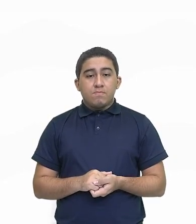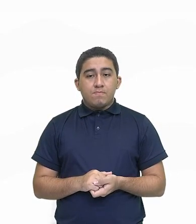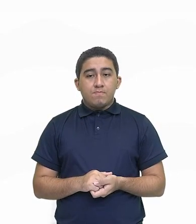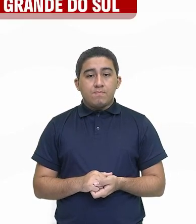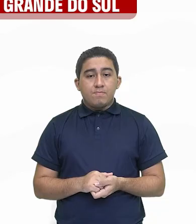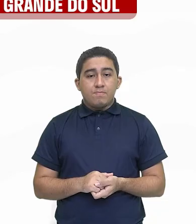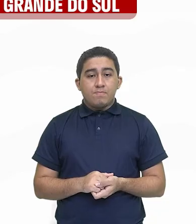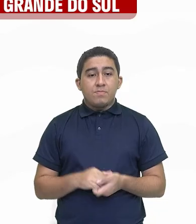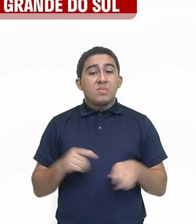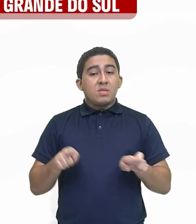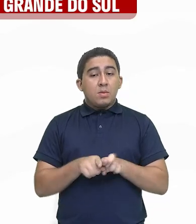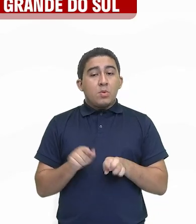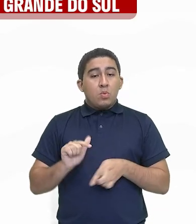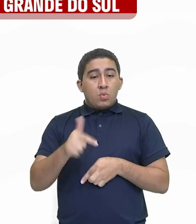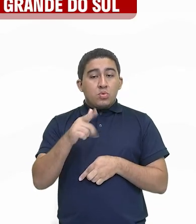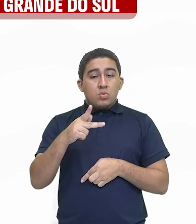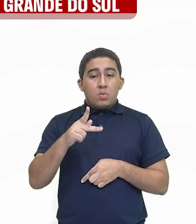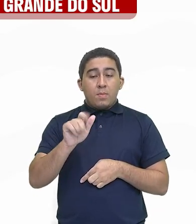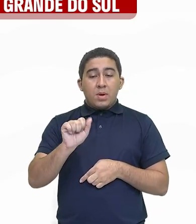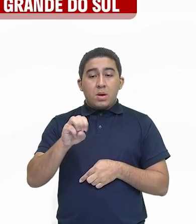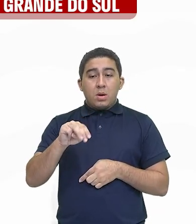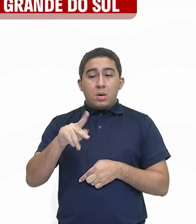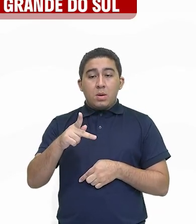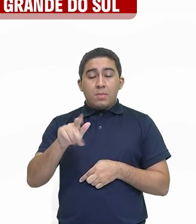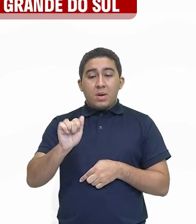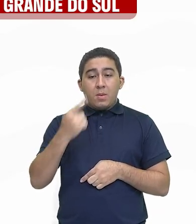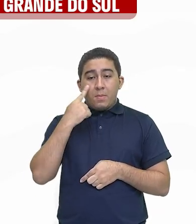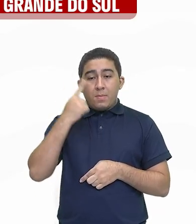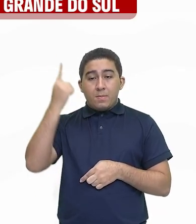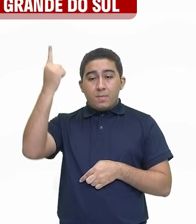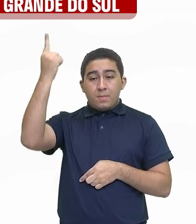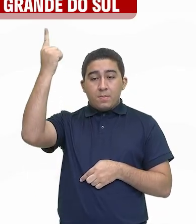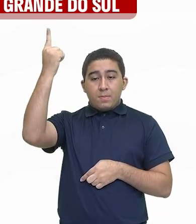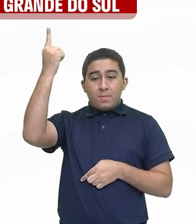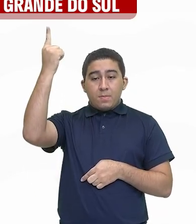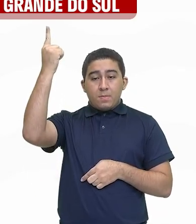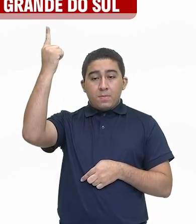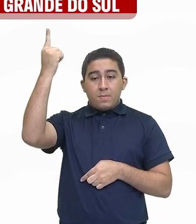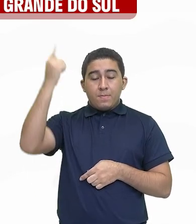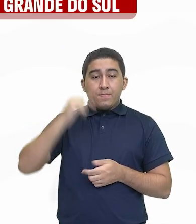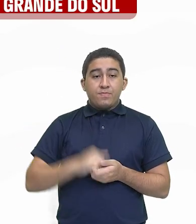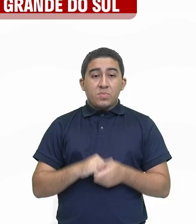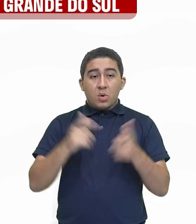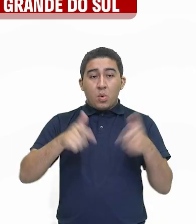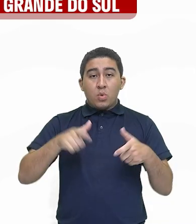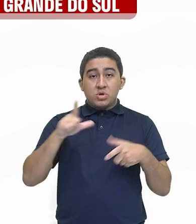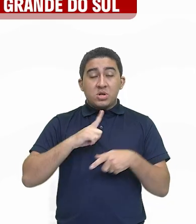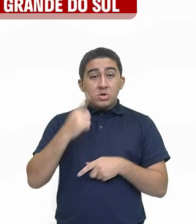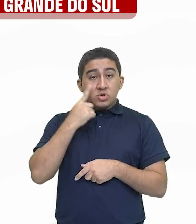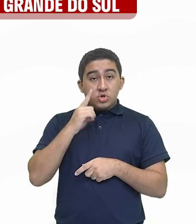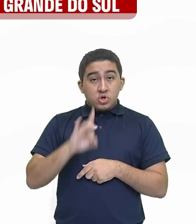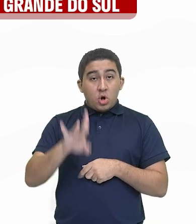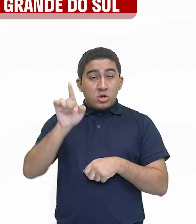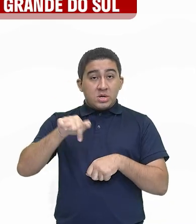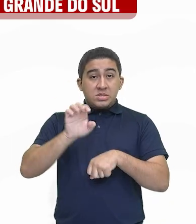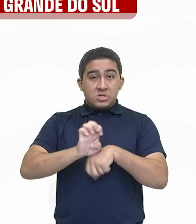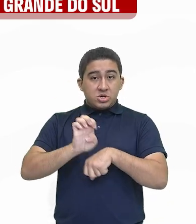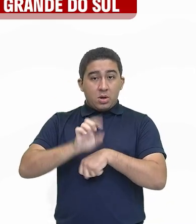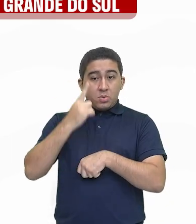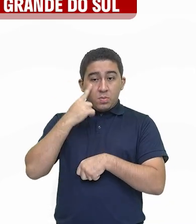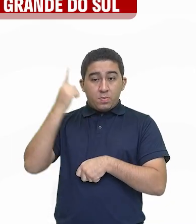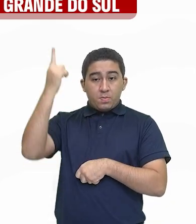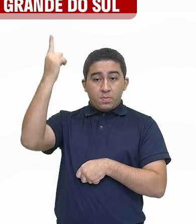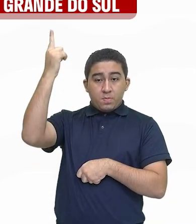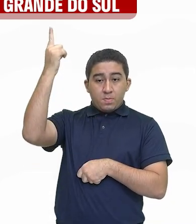bioma Pampa. No bioma Pampa, ele está ali restrito ao Rio Grande do Sul, né,